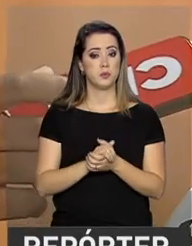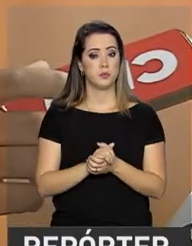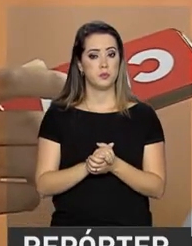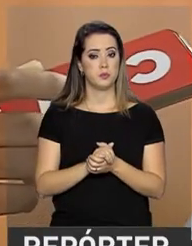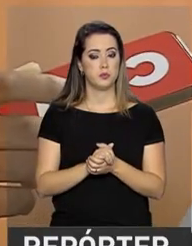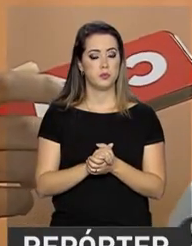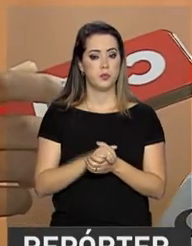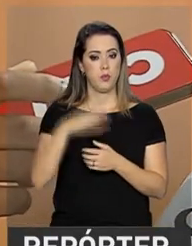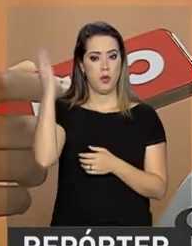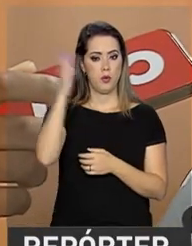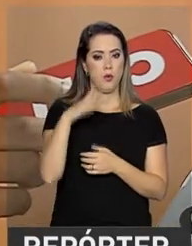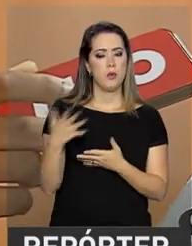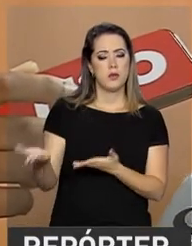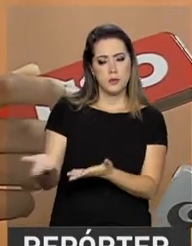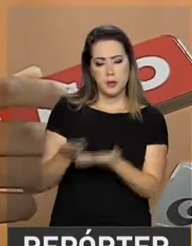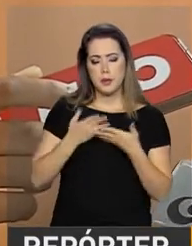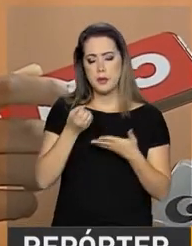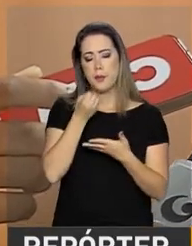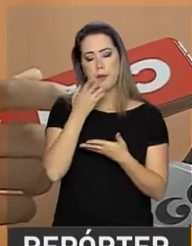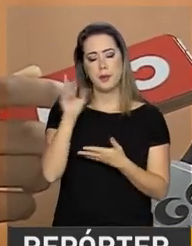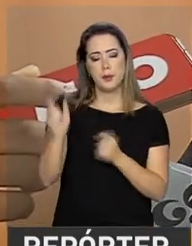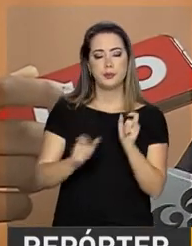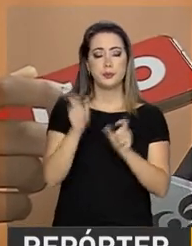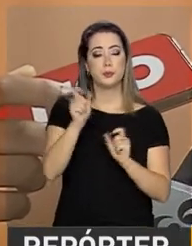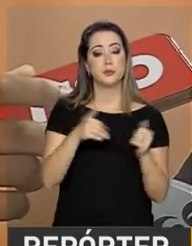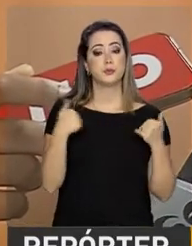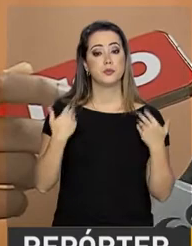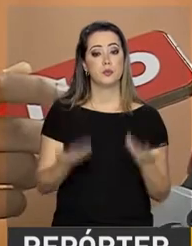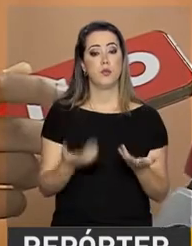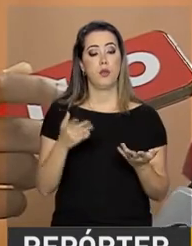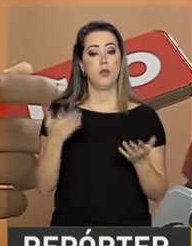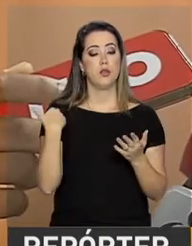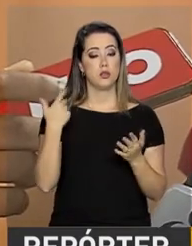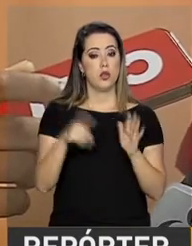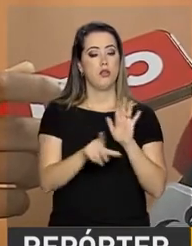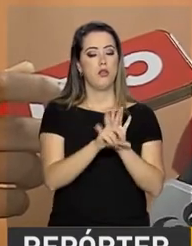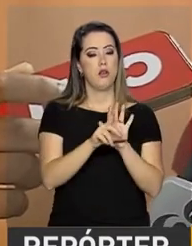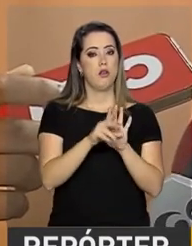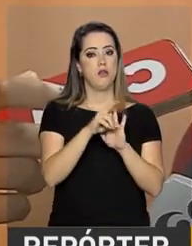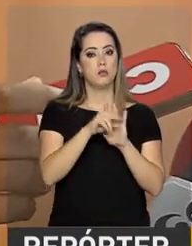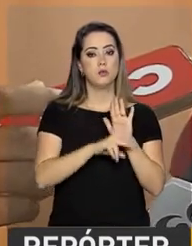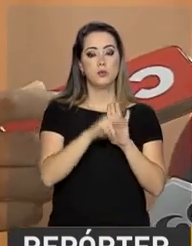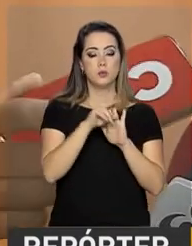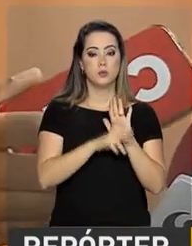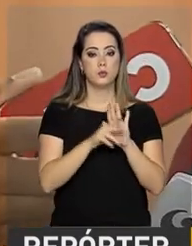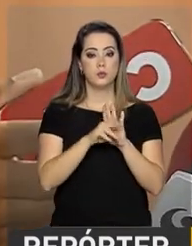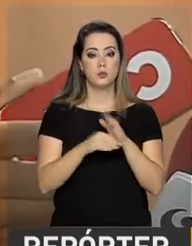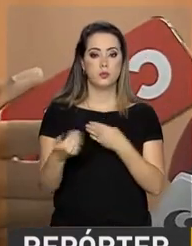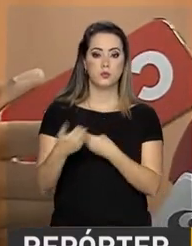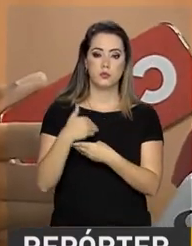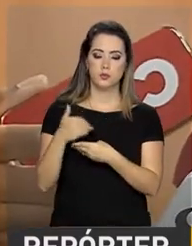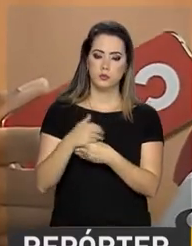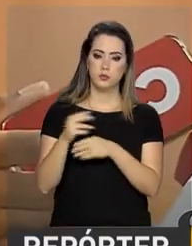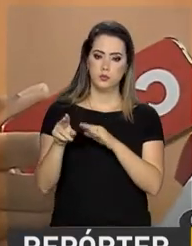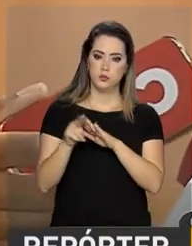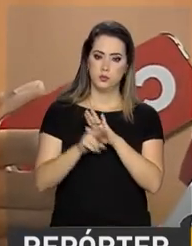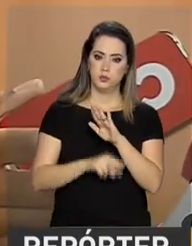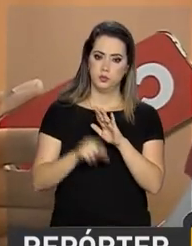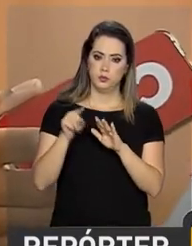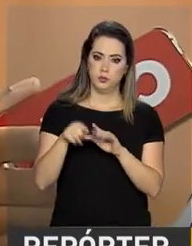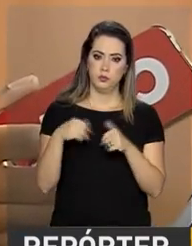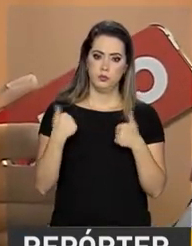brasil é um país acolhedor recentemente editou nova lei de imigração tem editado normas a respeito dessa regulamentação